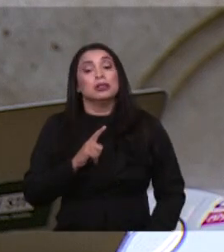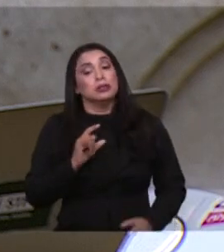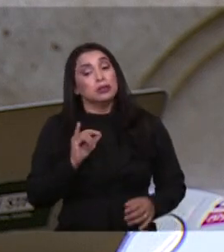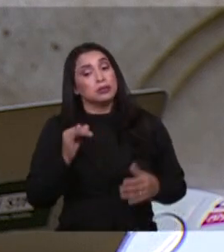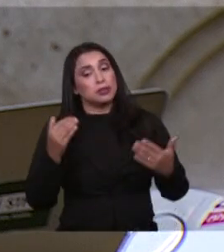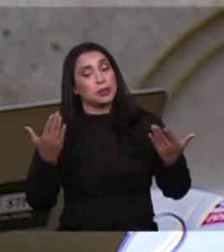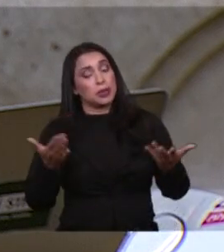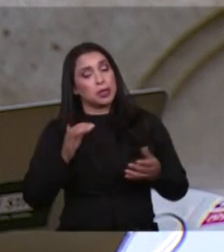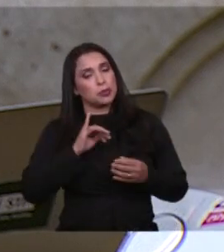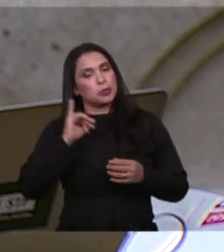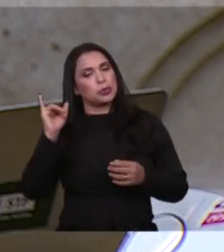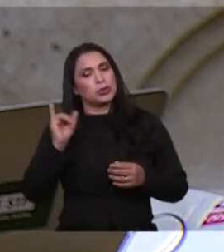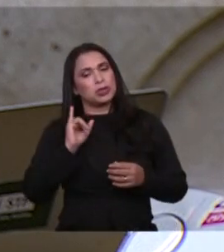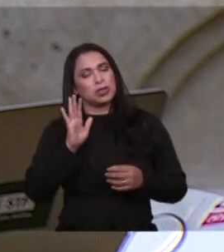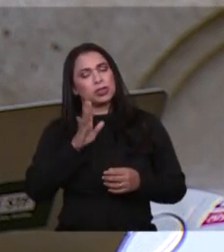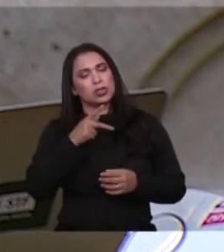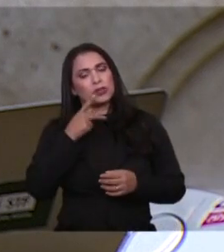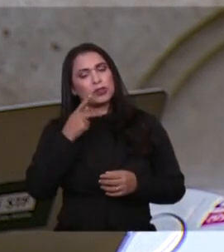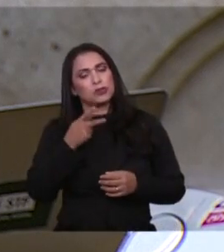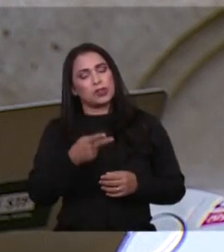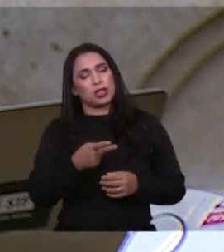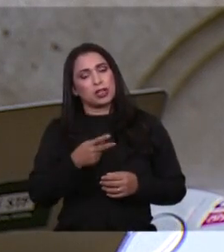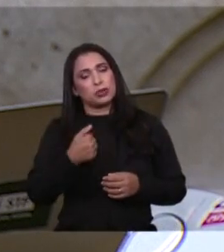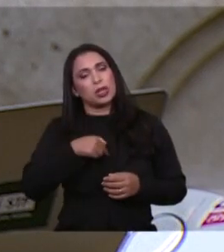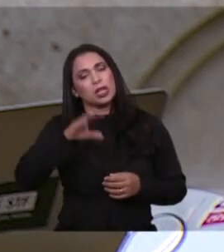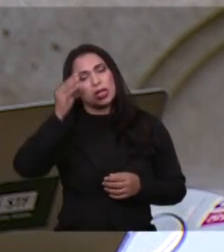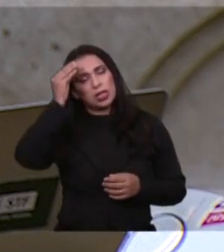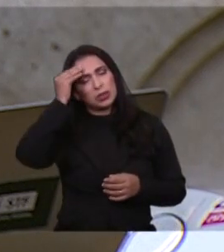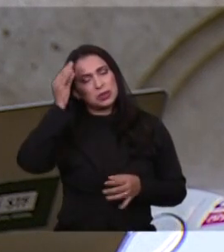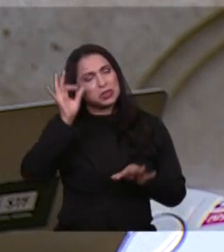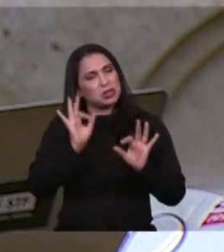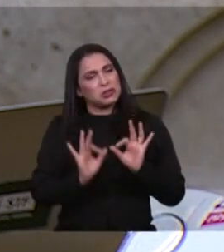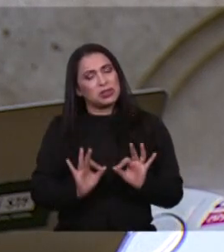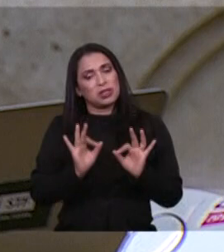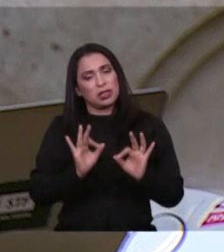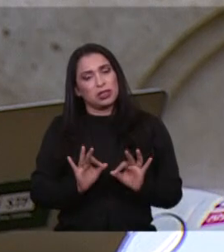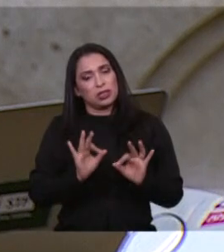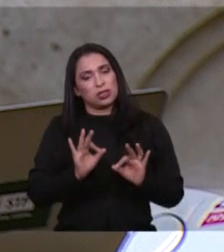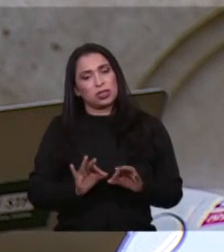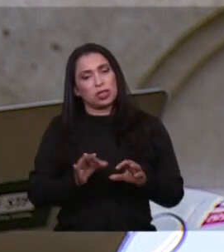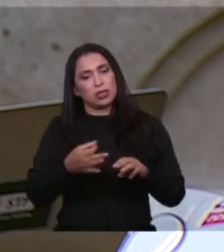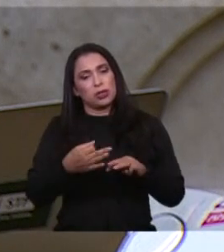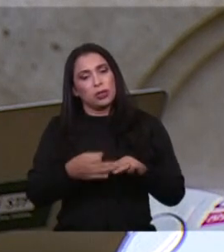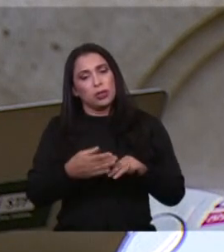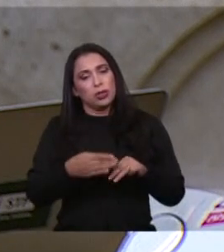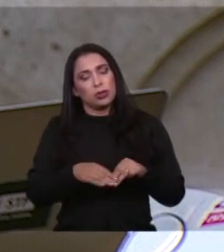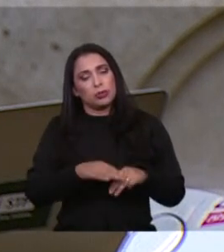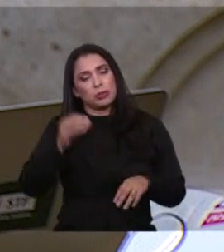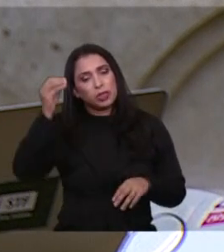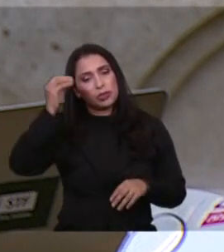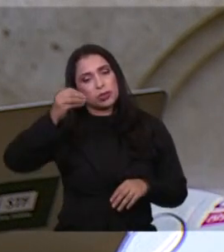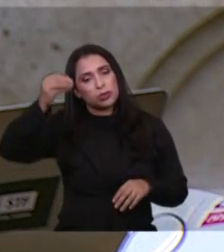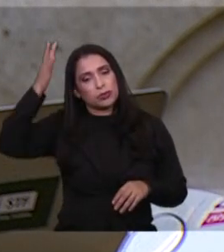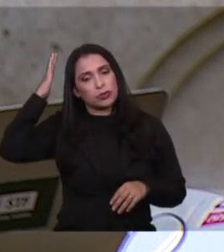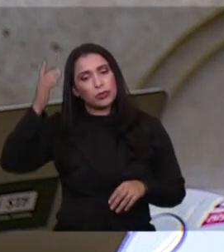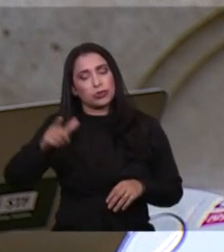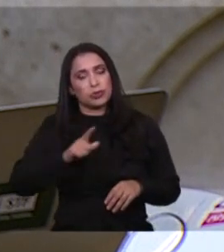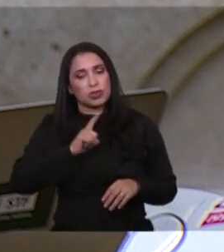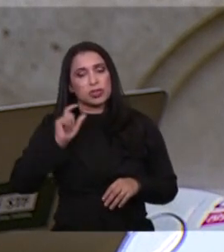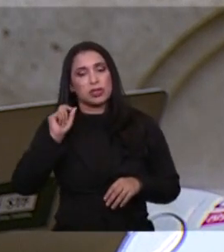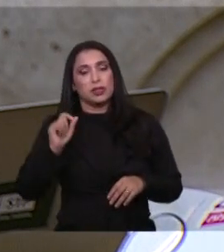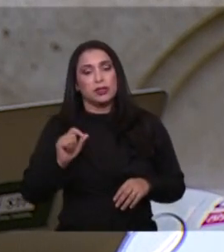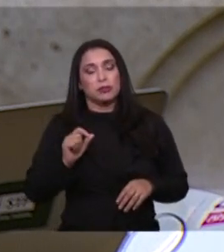portanto, como disse, eu entendo perfeitamente os argumentos do ministro Luiz Fux, mas eu, embora